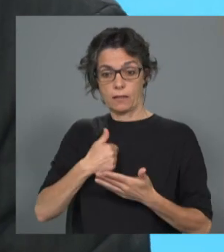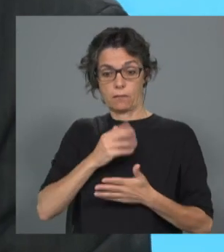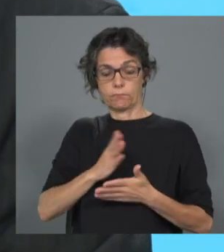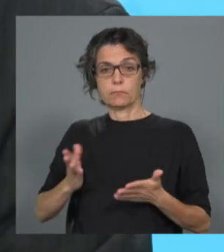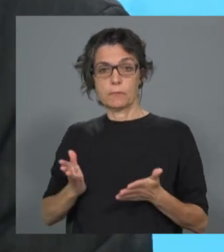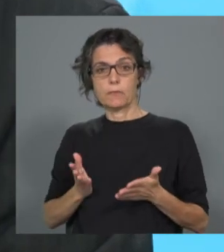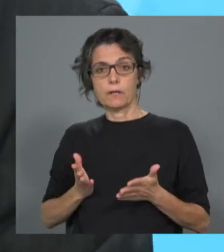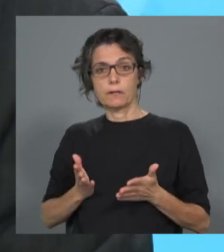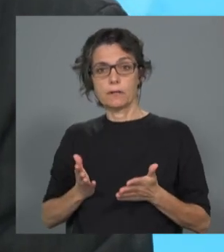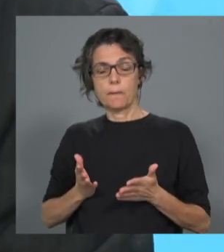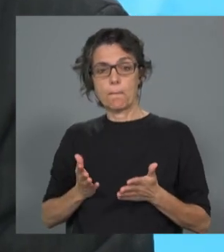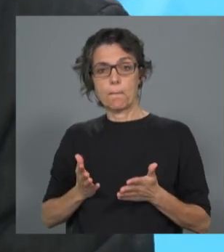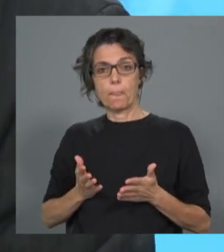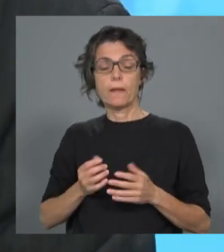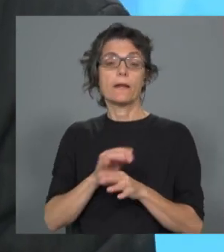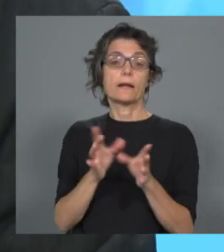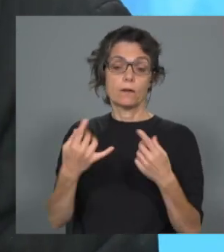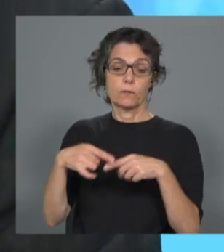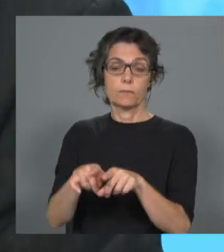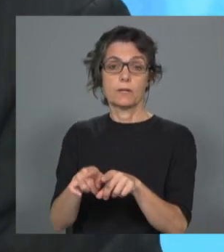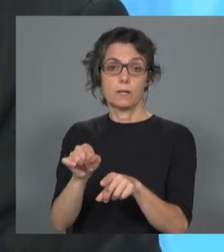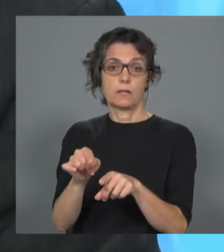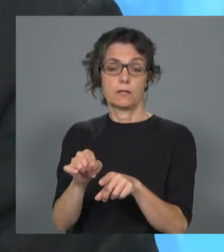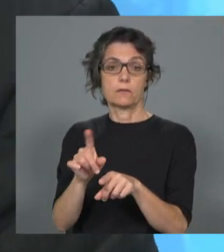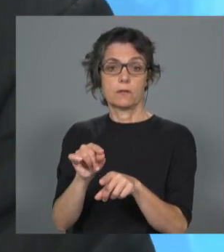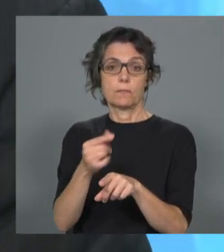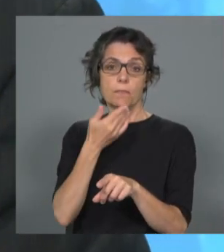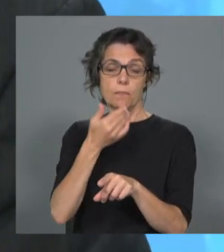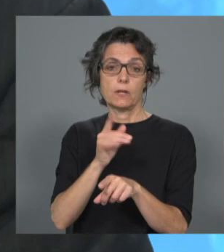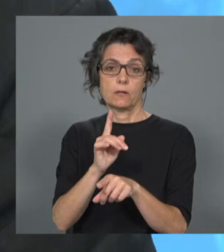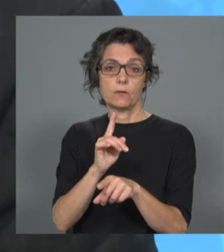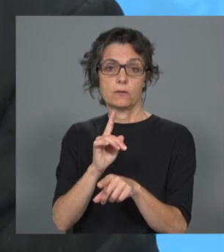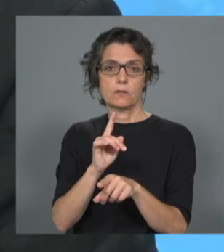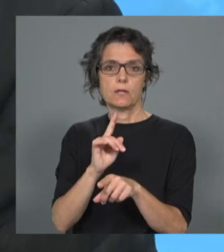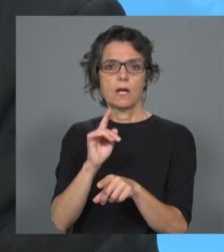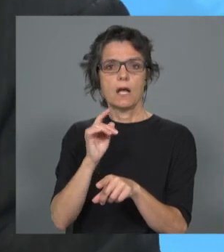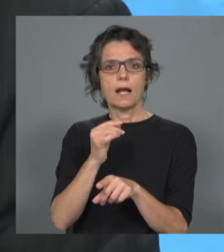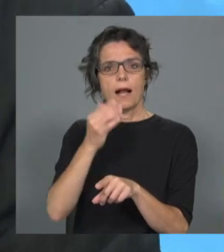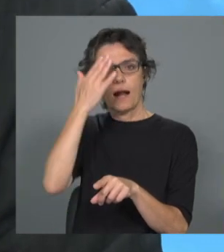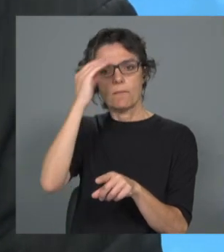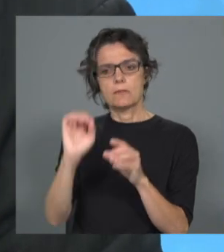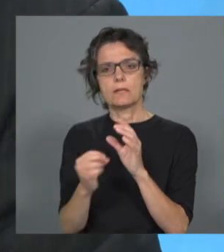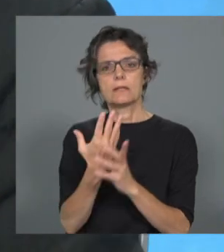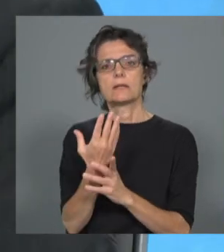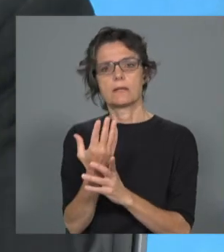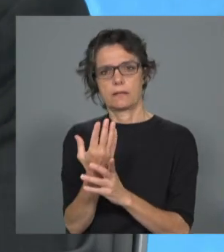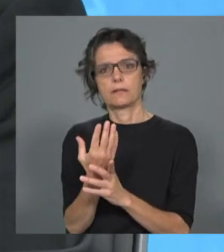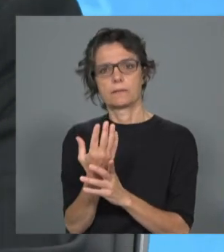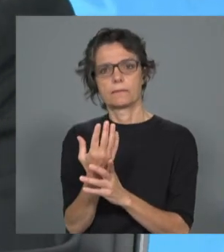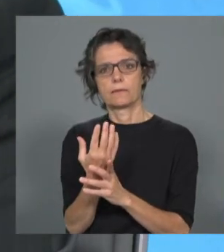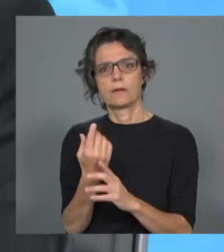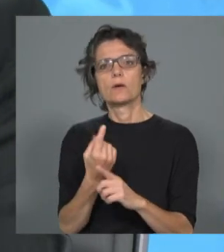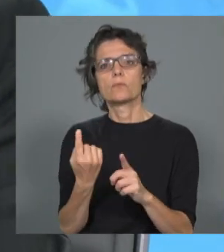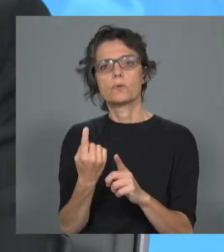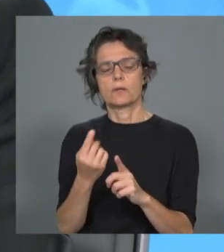simultaneamente, é uma tarefa que tem de ser muito criativa. Criativa porquê? Se